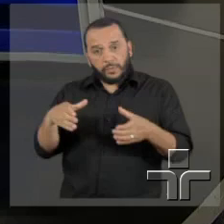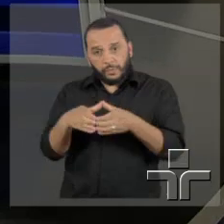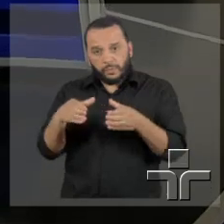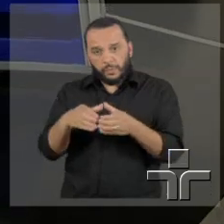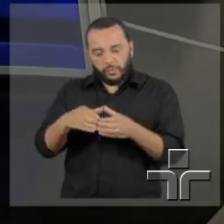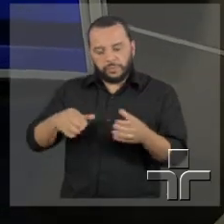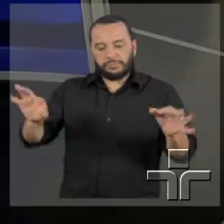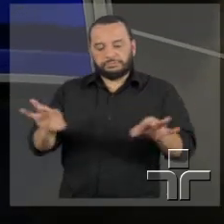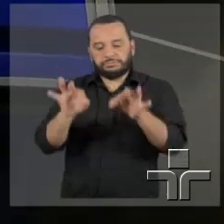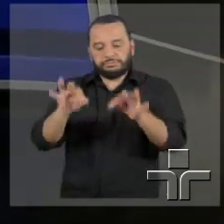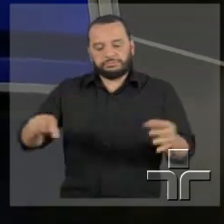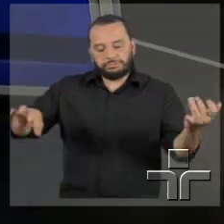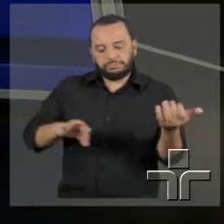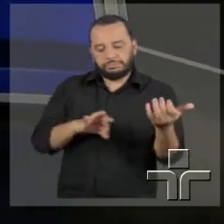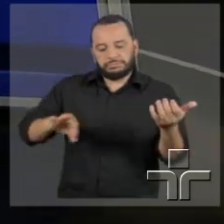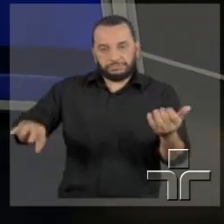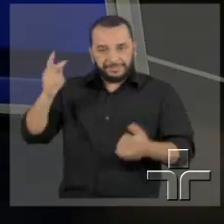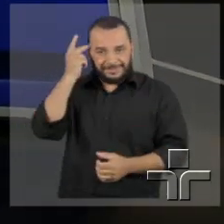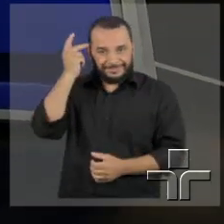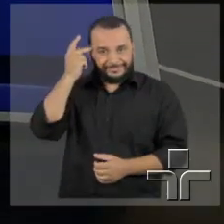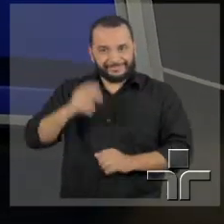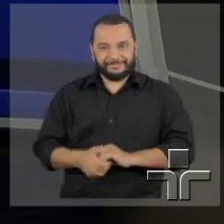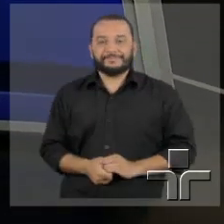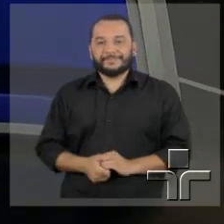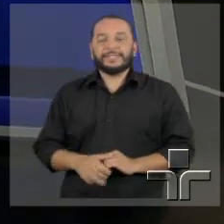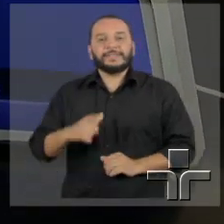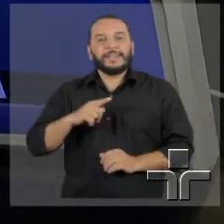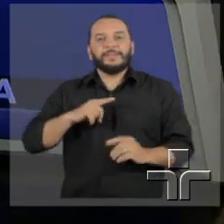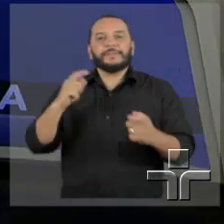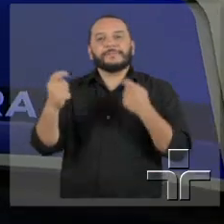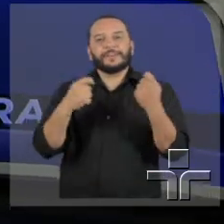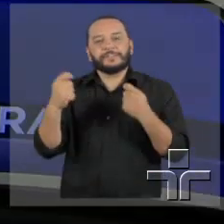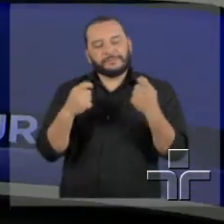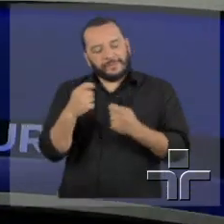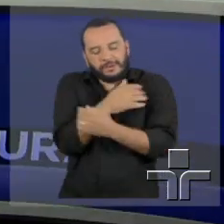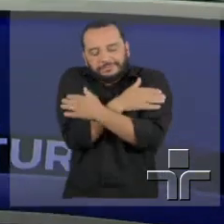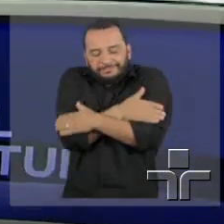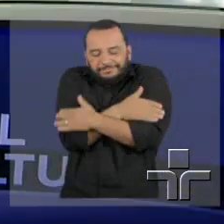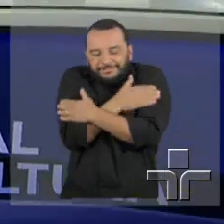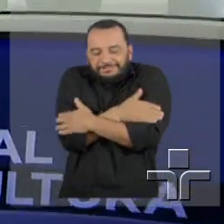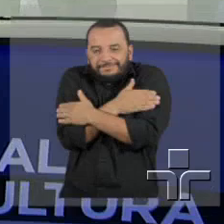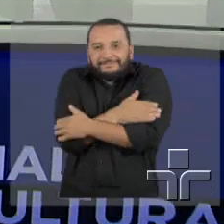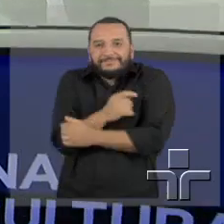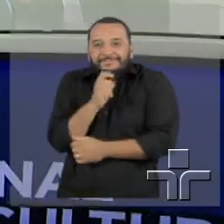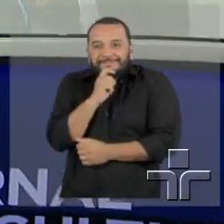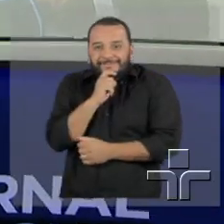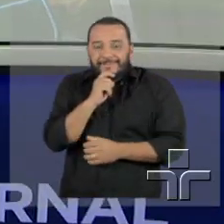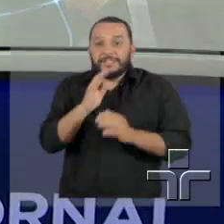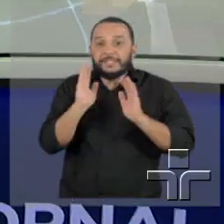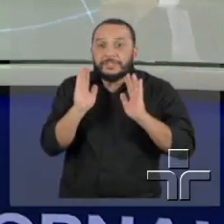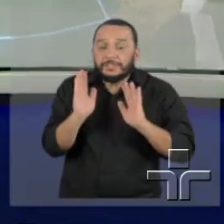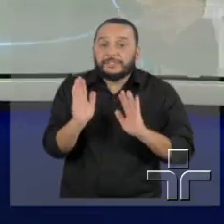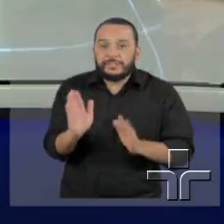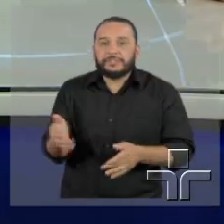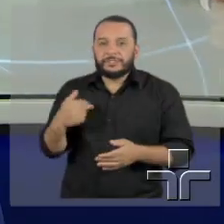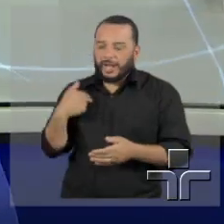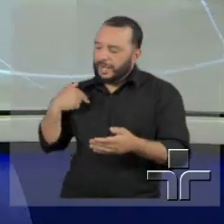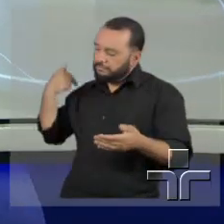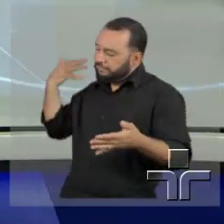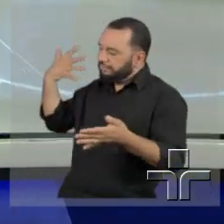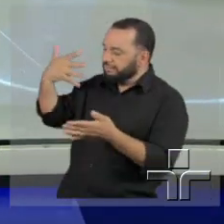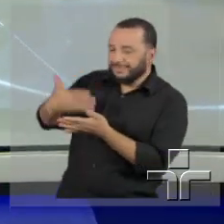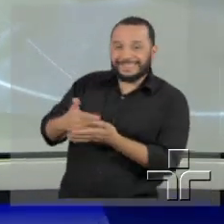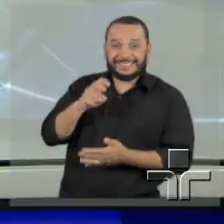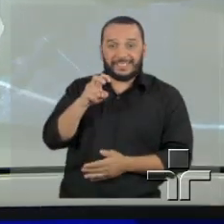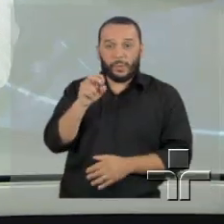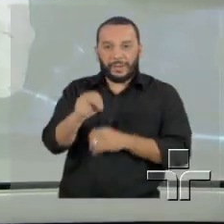Bom trabalho. João, o Festival de Inverno de Campos do Jordão é um jovem senhor de 50 anos que soube ao longo do período aí se